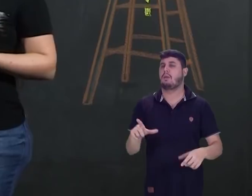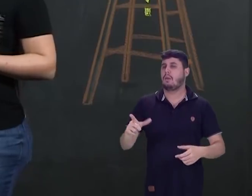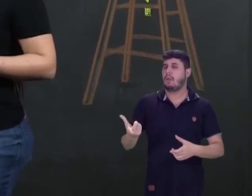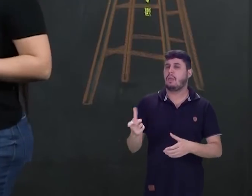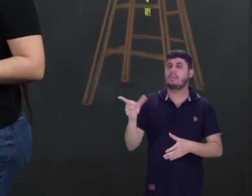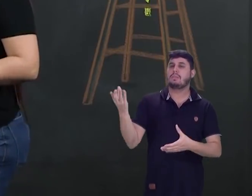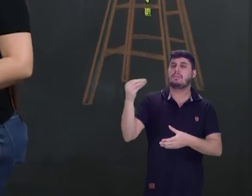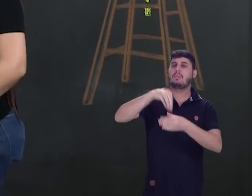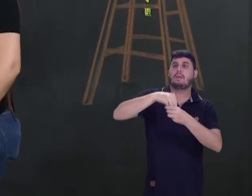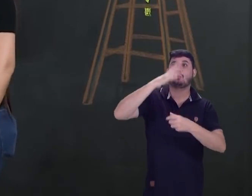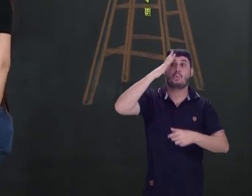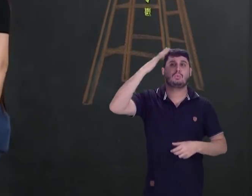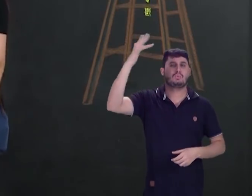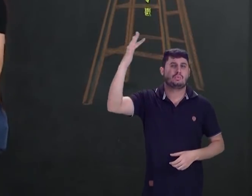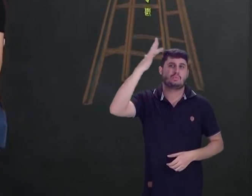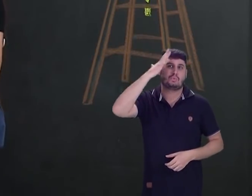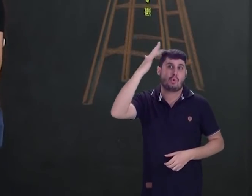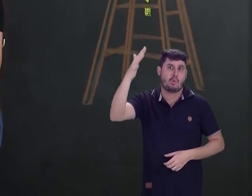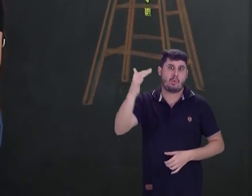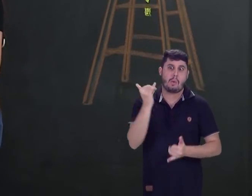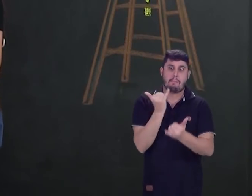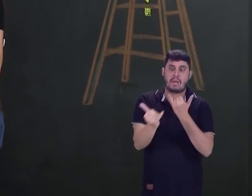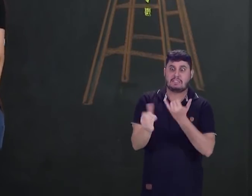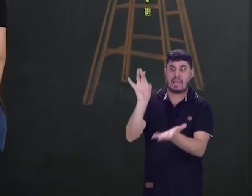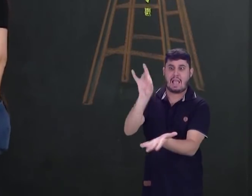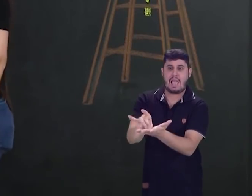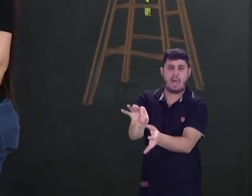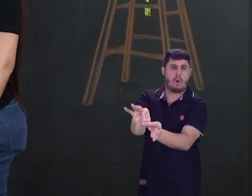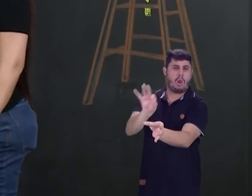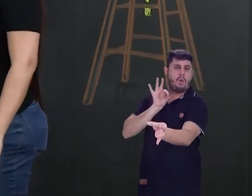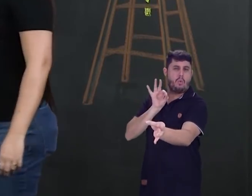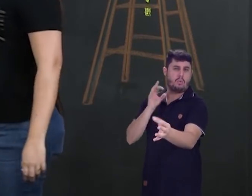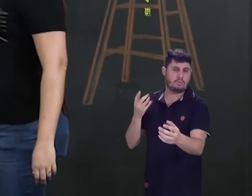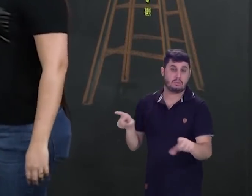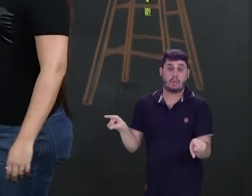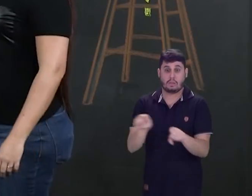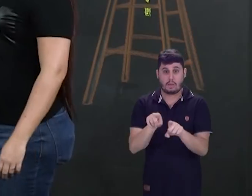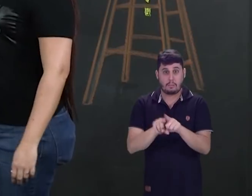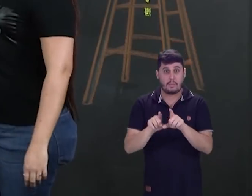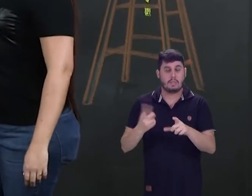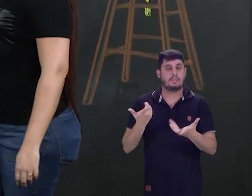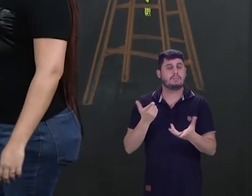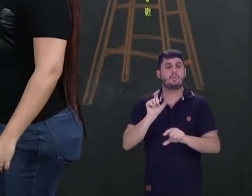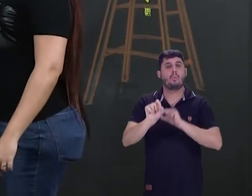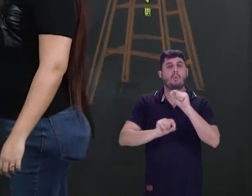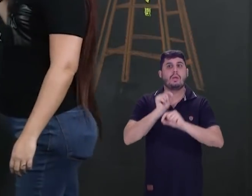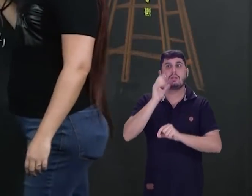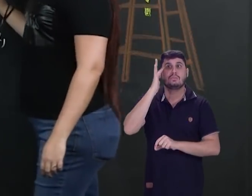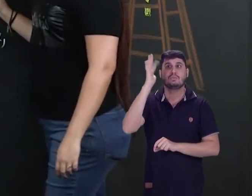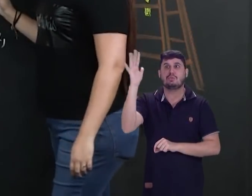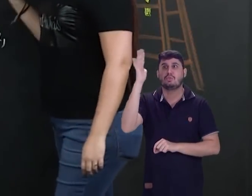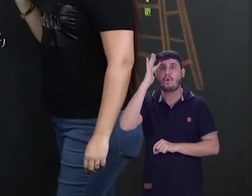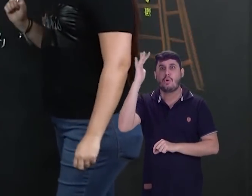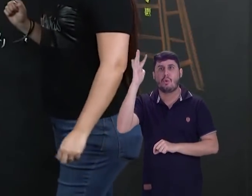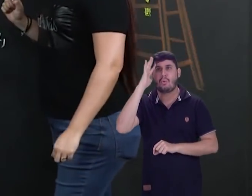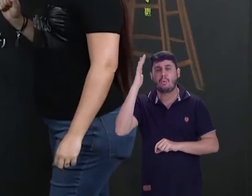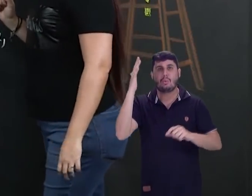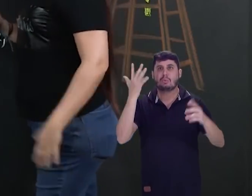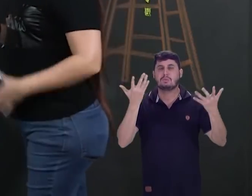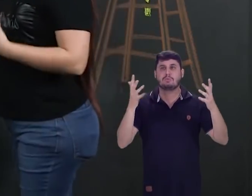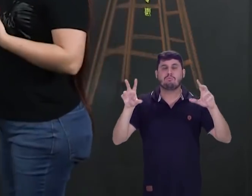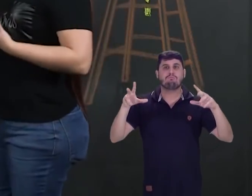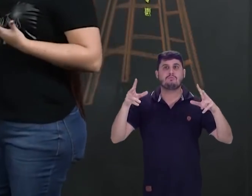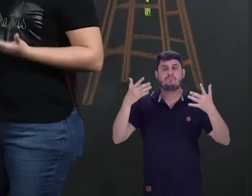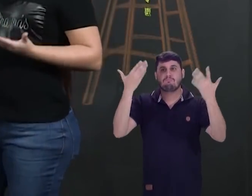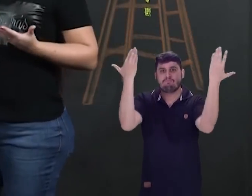parte dos sonhos. Então é o distanciamento da realidade e a materialização dos sonhos e